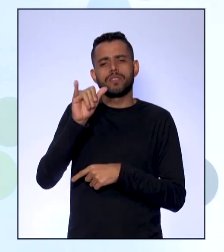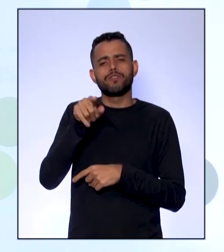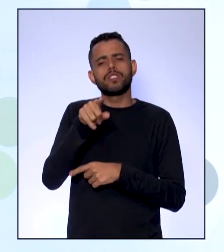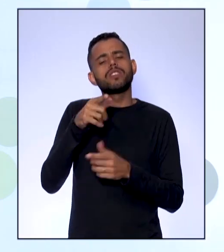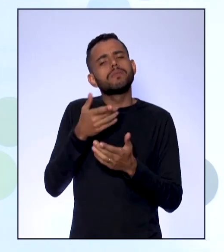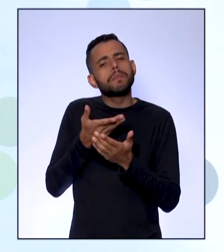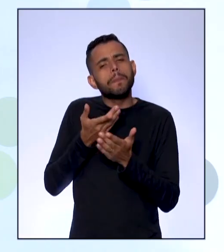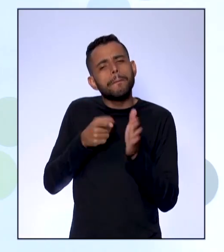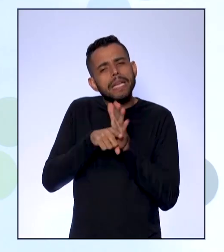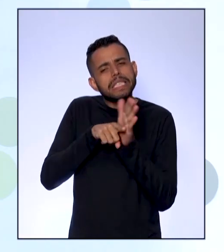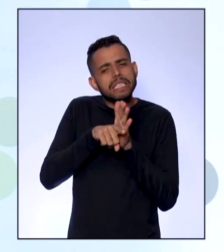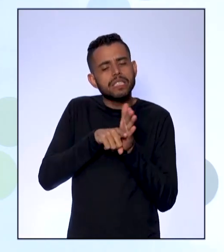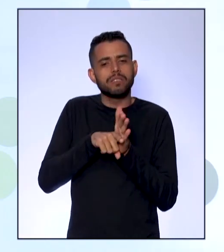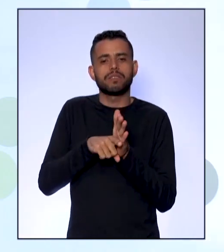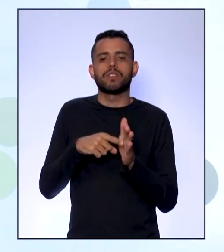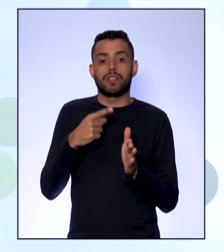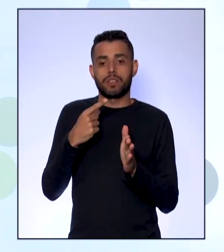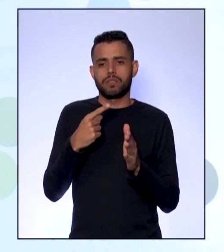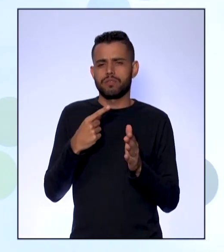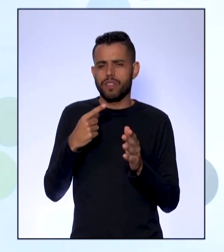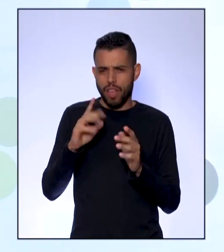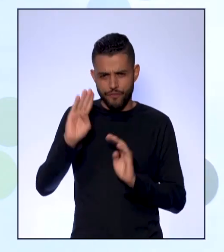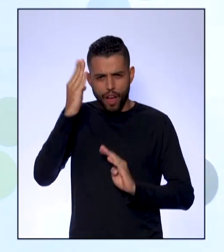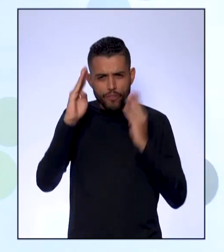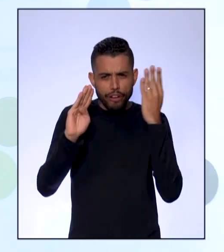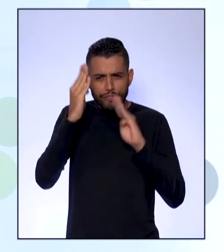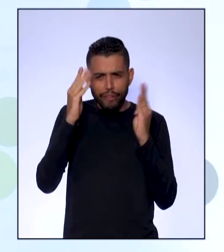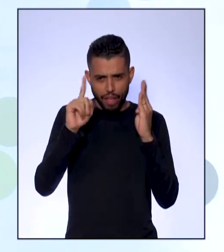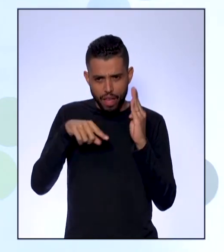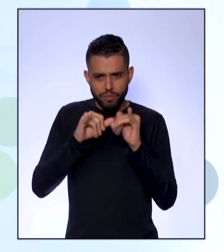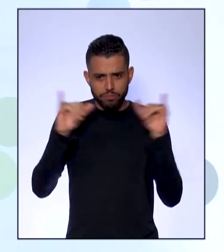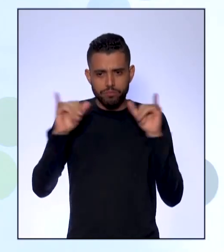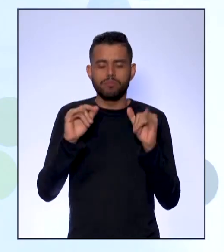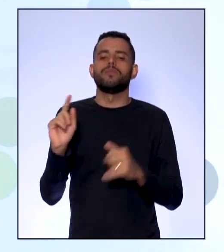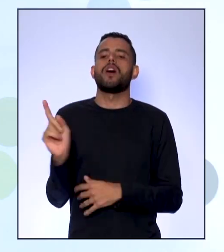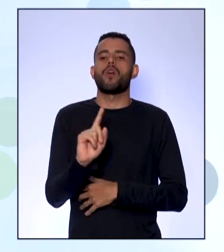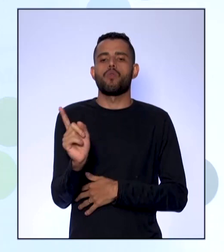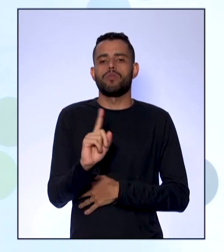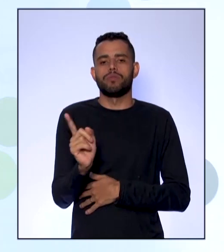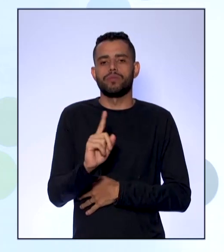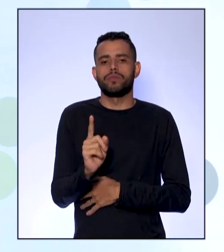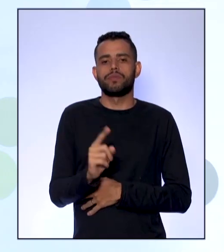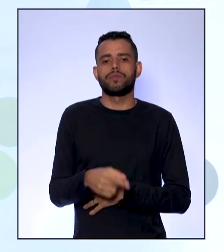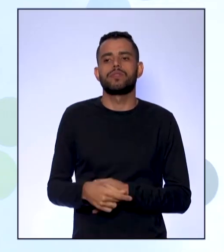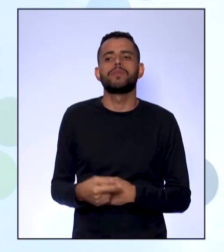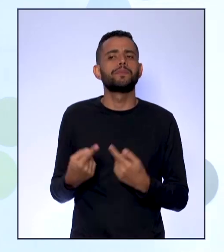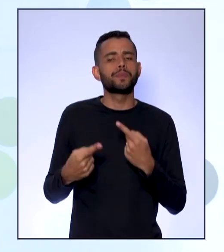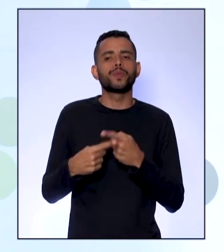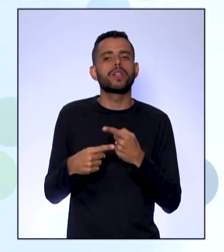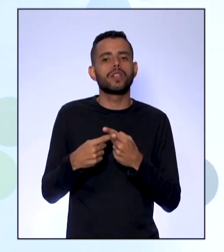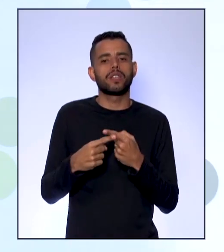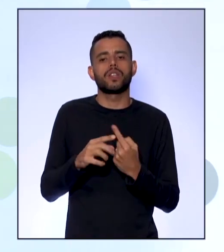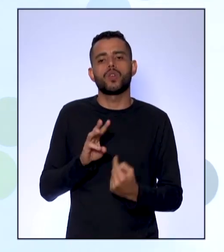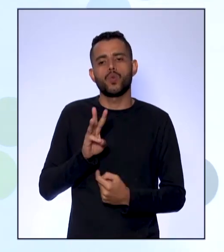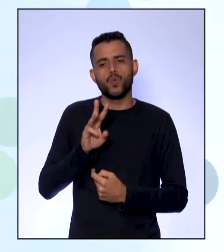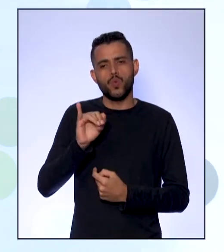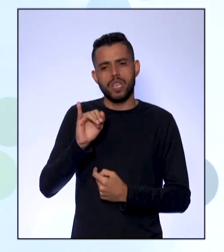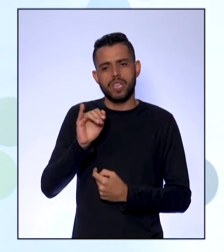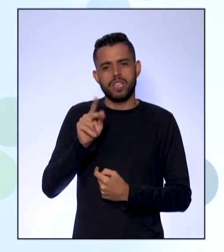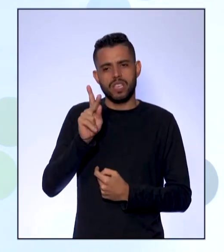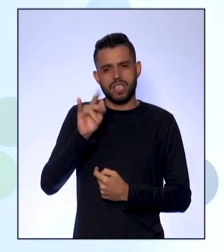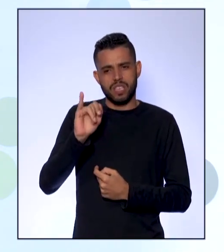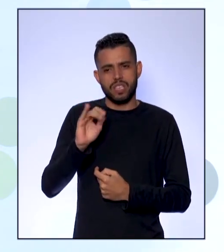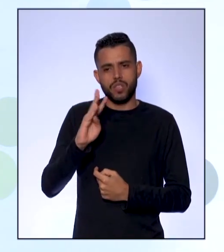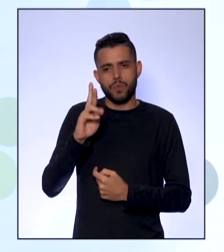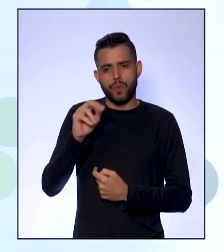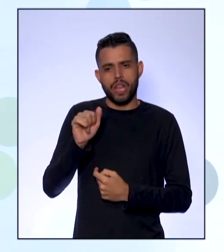bastante. E aí eles perguntaram, é fake news, é fake news? Não é fake news, por um simples fato. A Wikipédia e o Brainly,